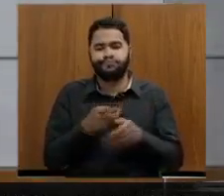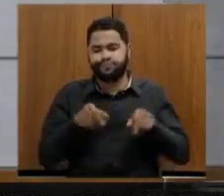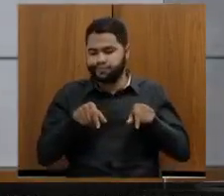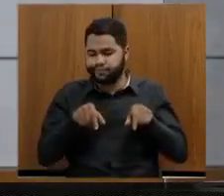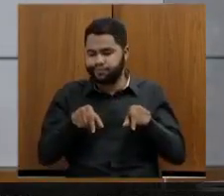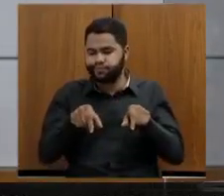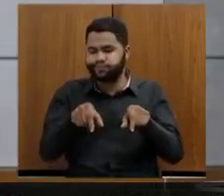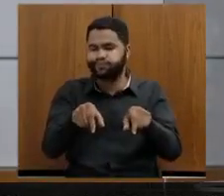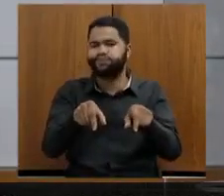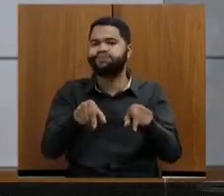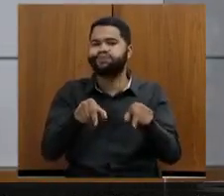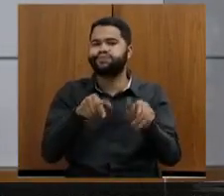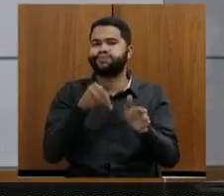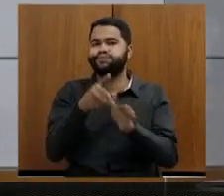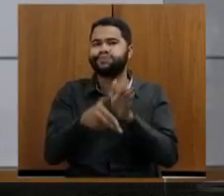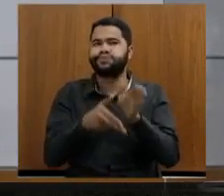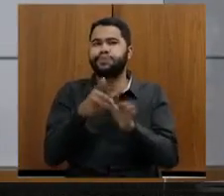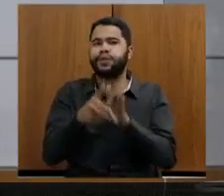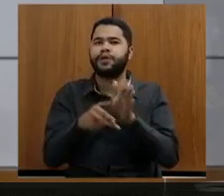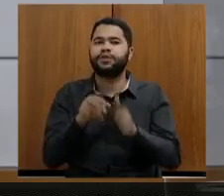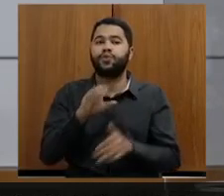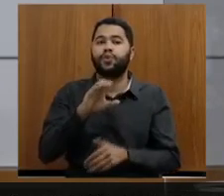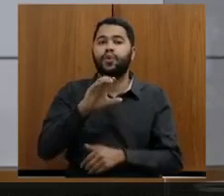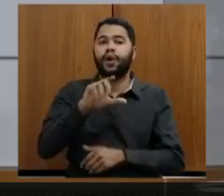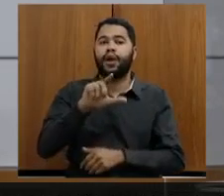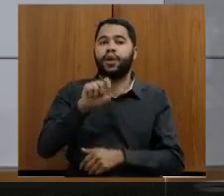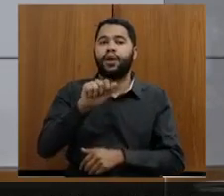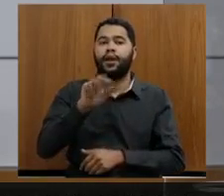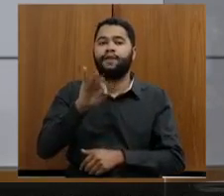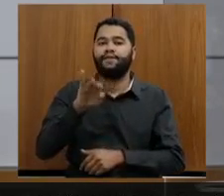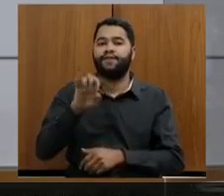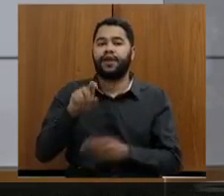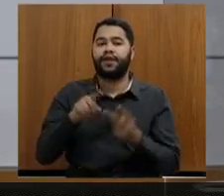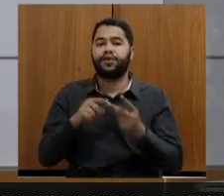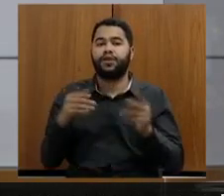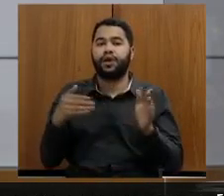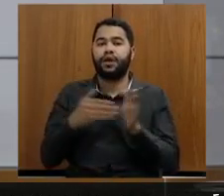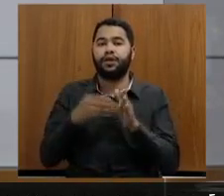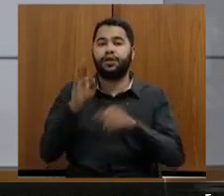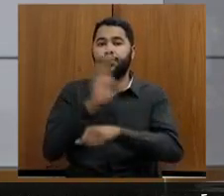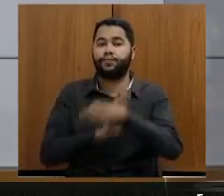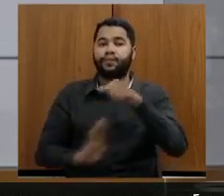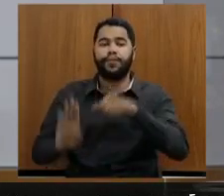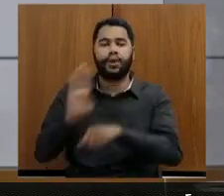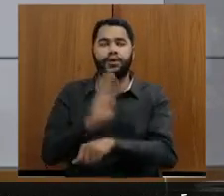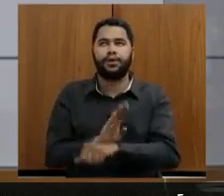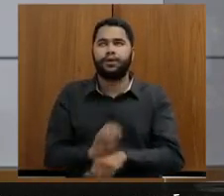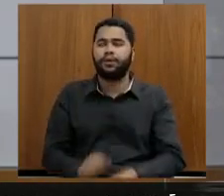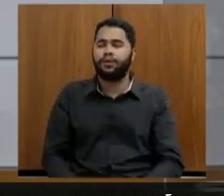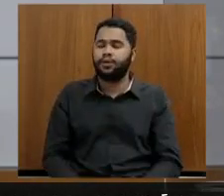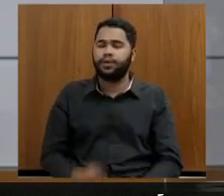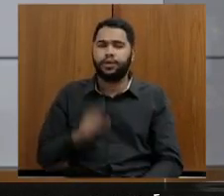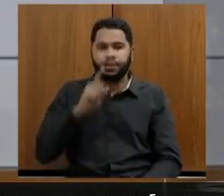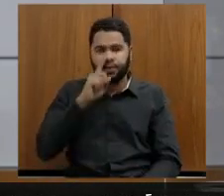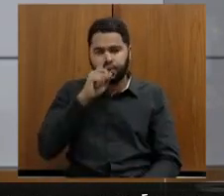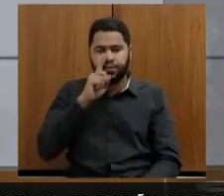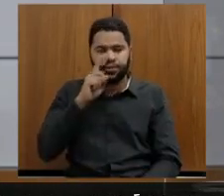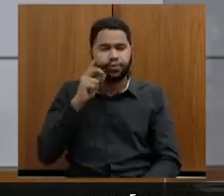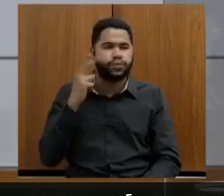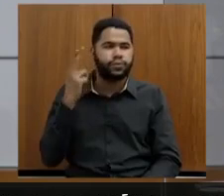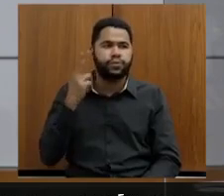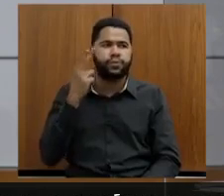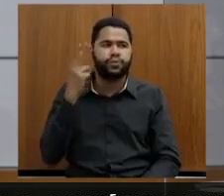linha de Calafate o Barreiro e é uma operação dos criminosos assim perigosíssima